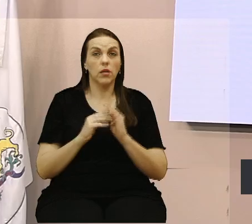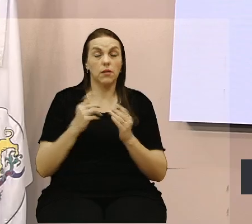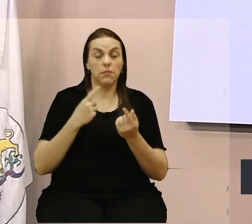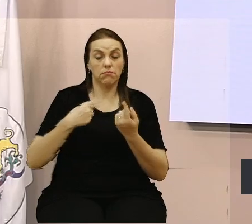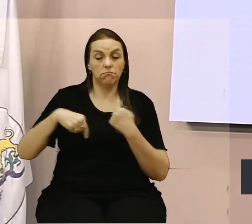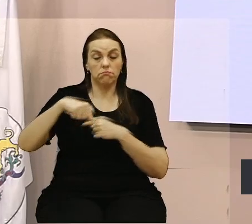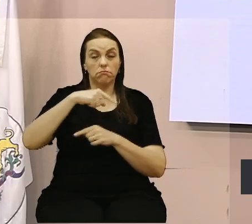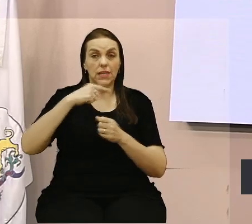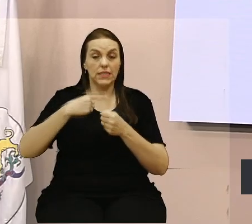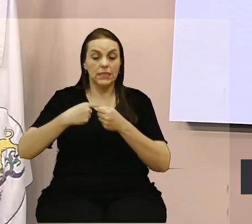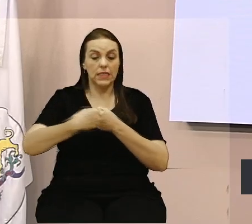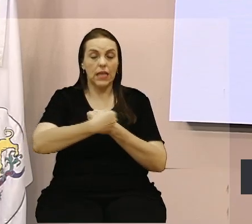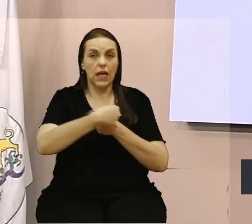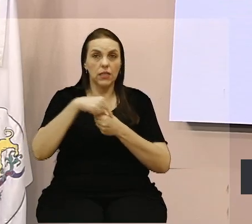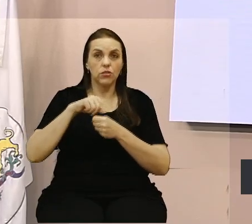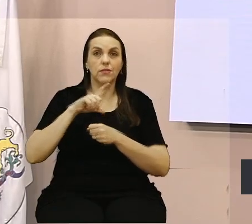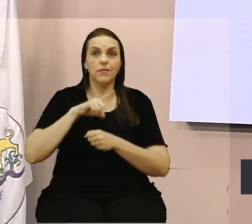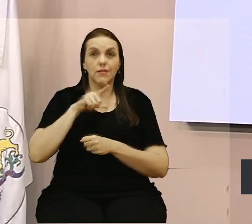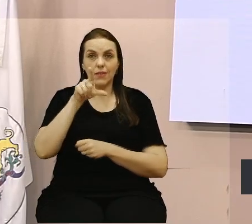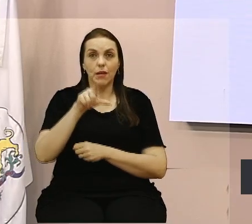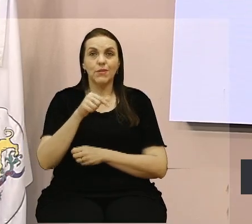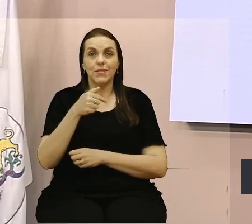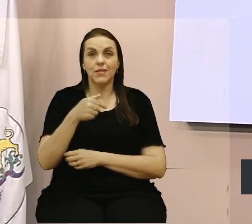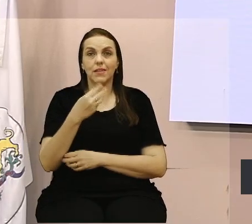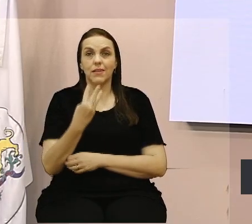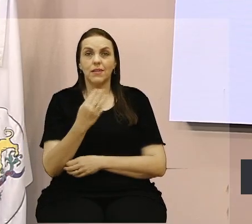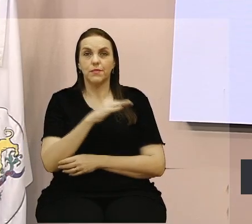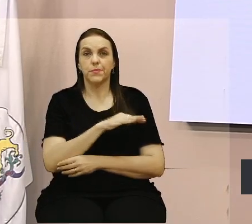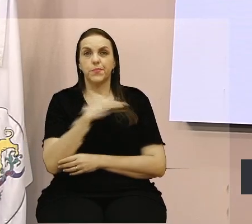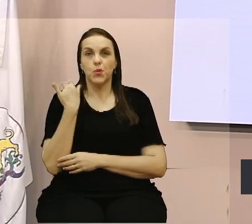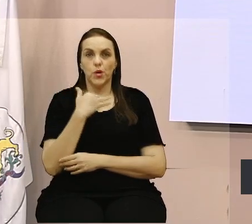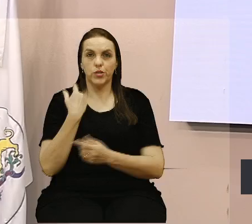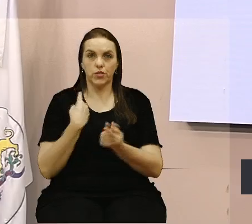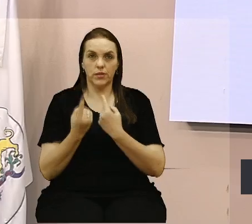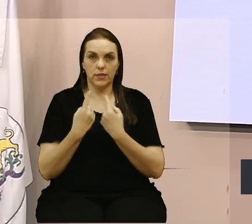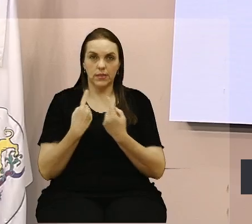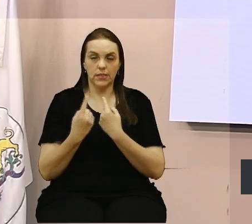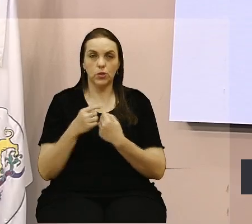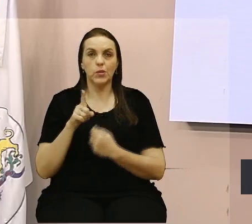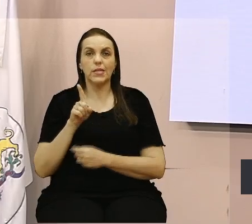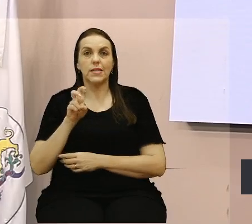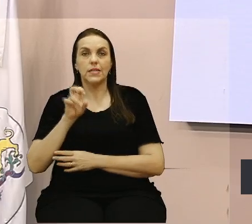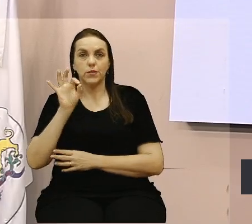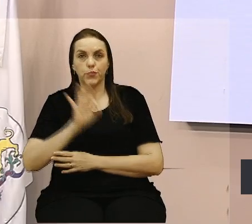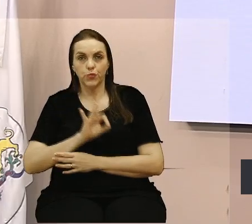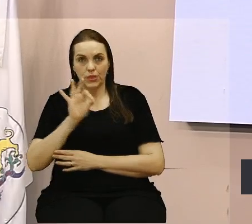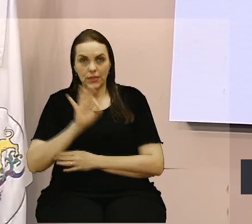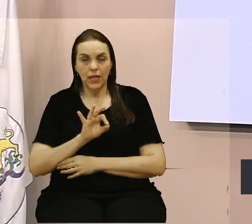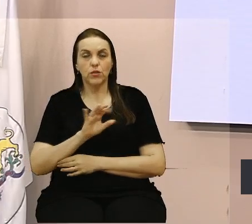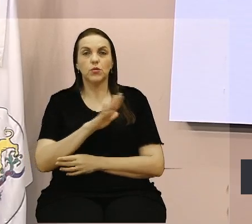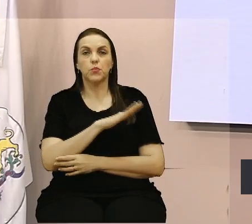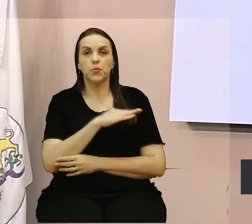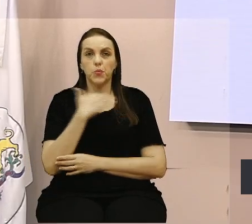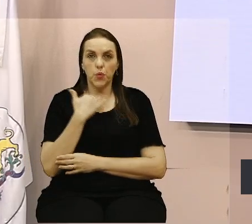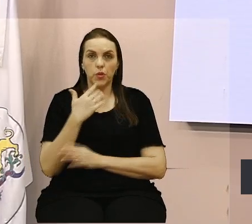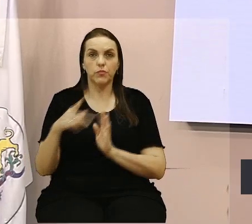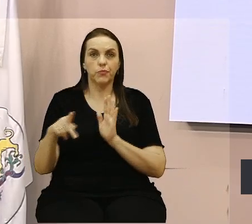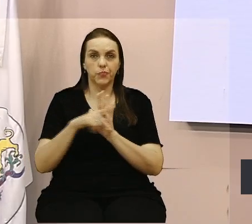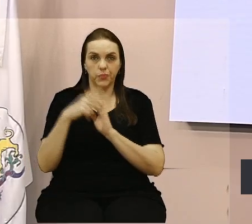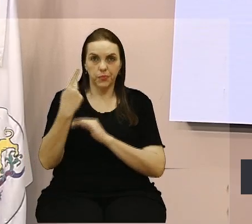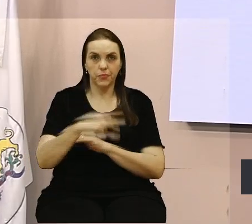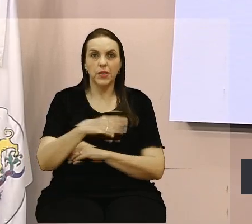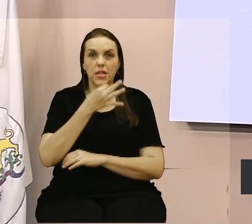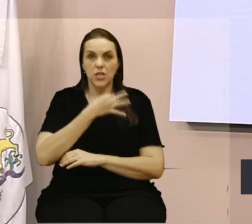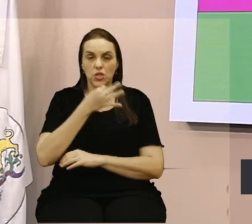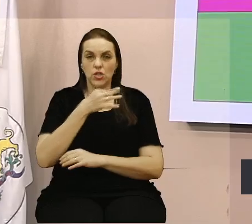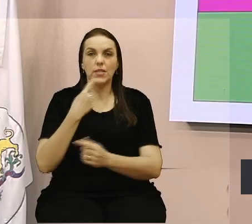urbano, nesse período, nós temos 73 mortes no trânsito. E 15% das mortes no nosso município são nas